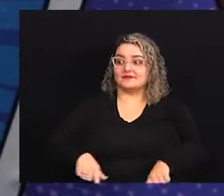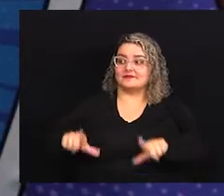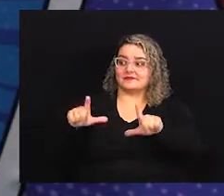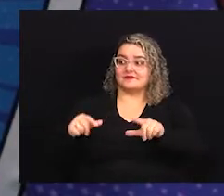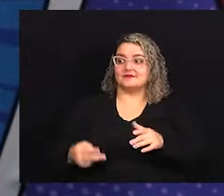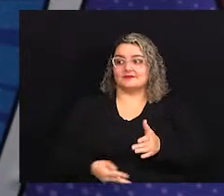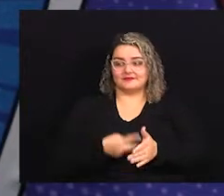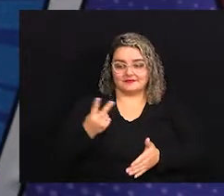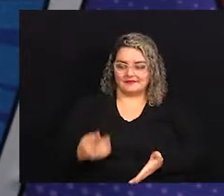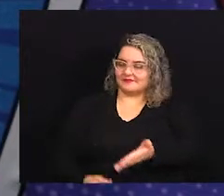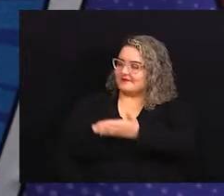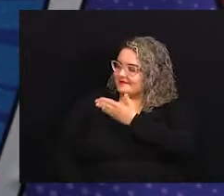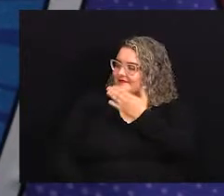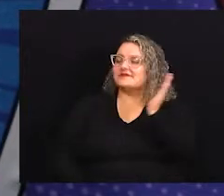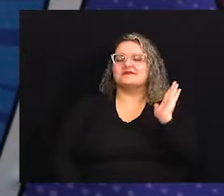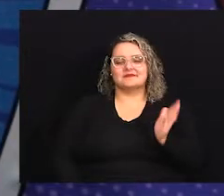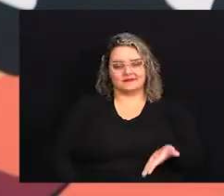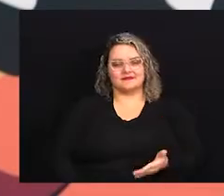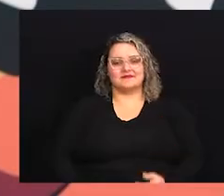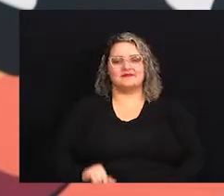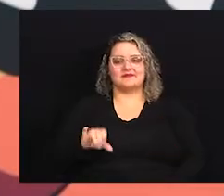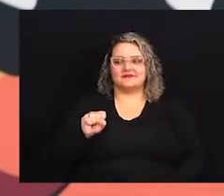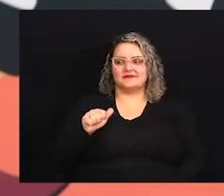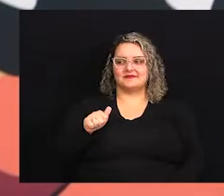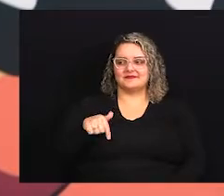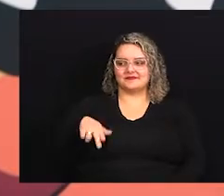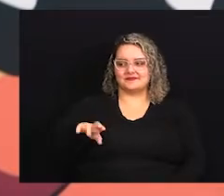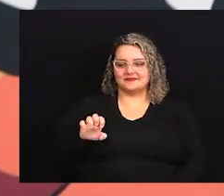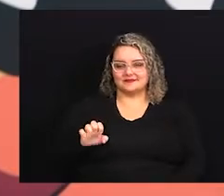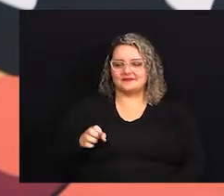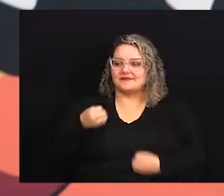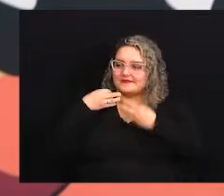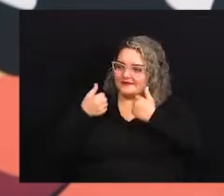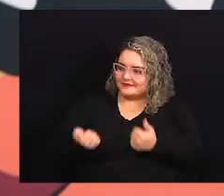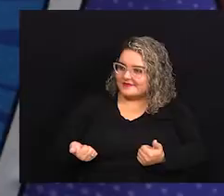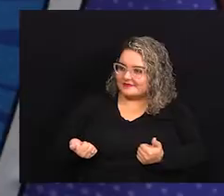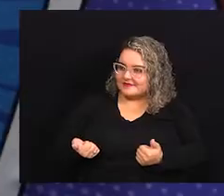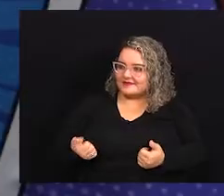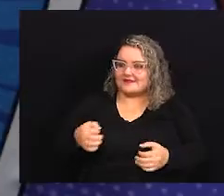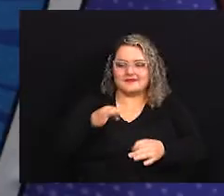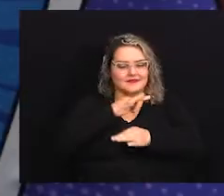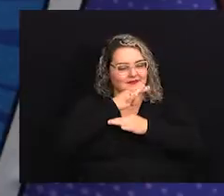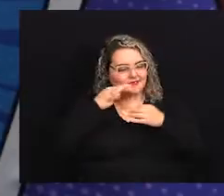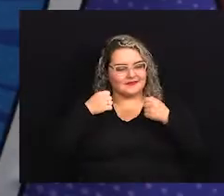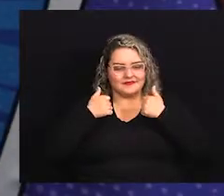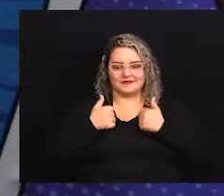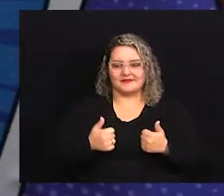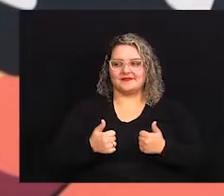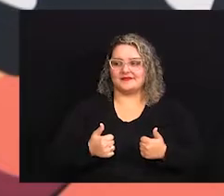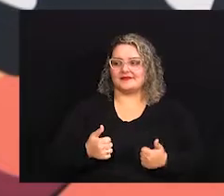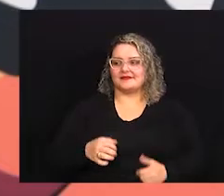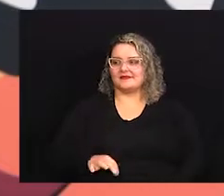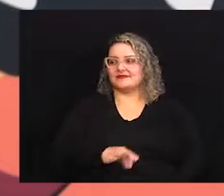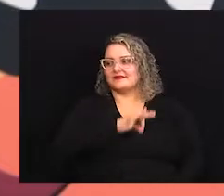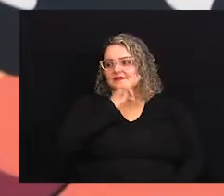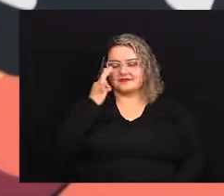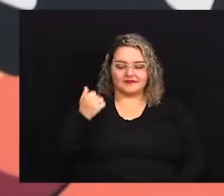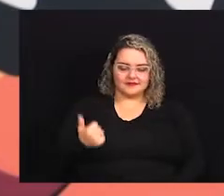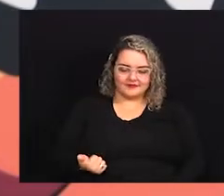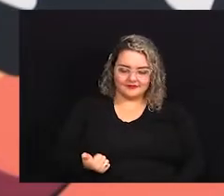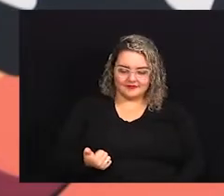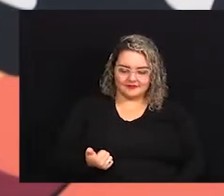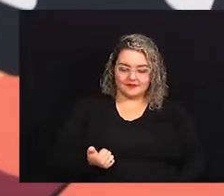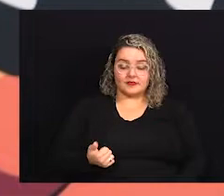convidado, segundo convidado, já está aqui, é o Isaac. Tudo bem, Isaac? Tudo bem. Tudo